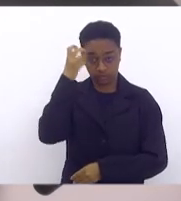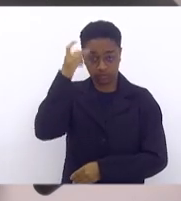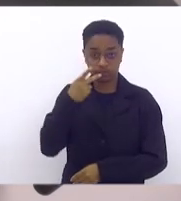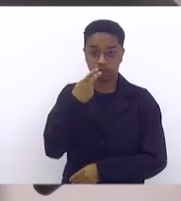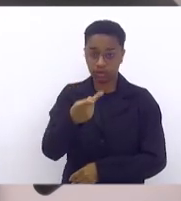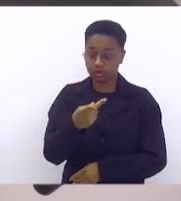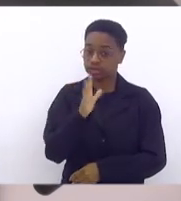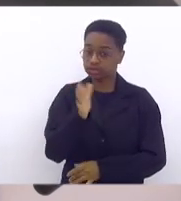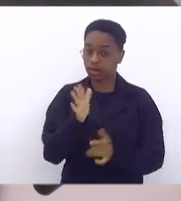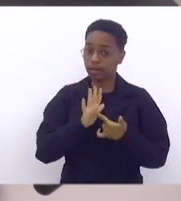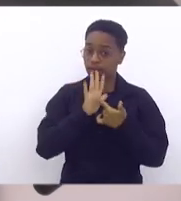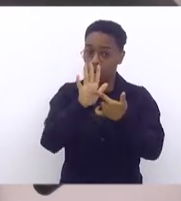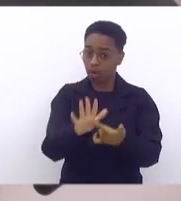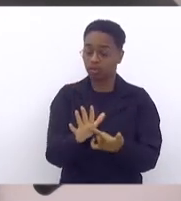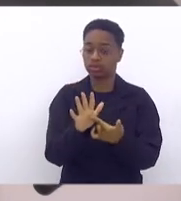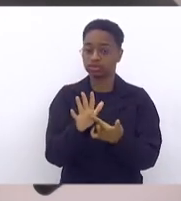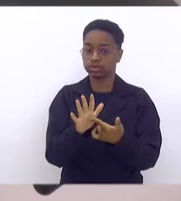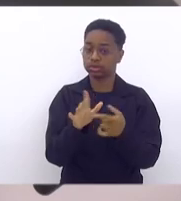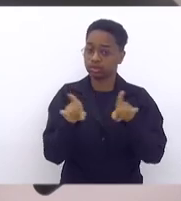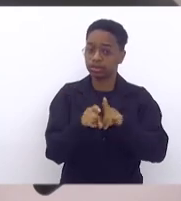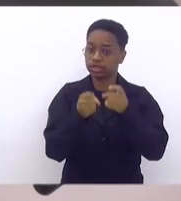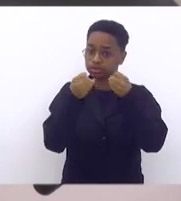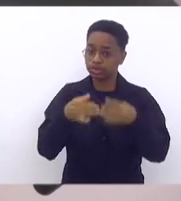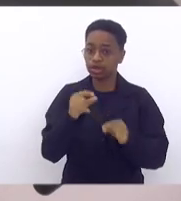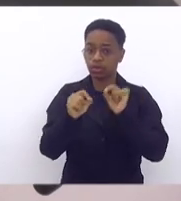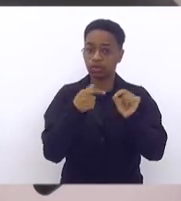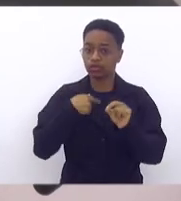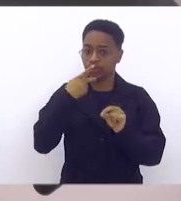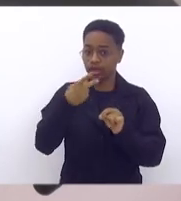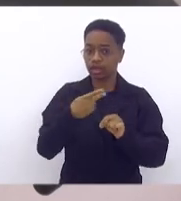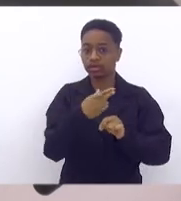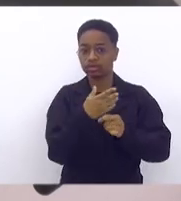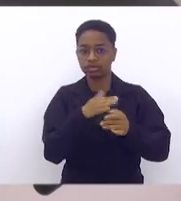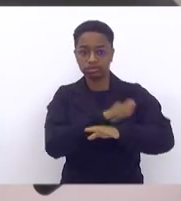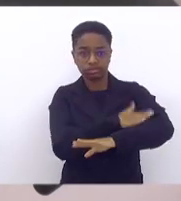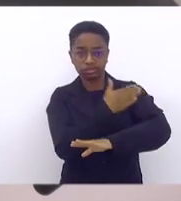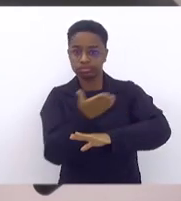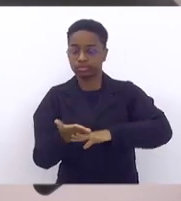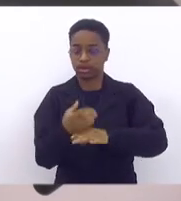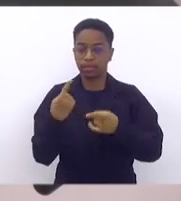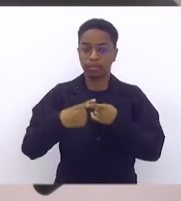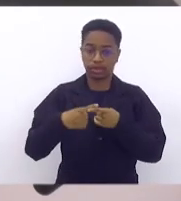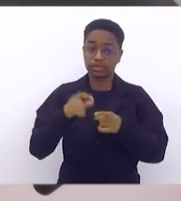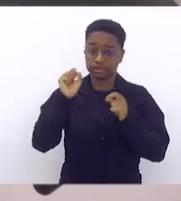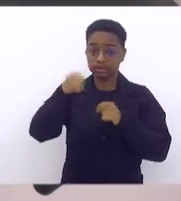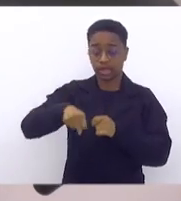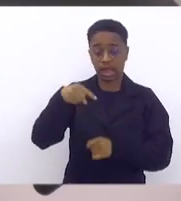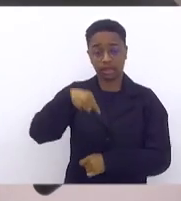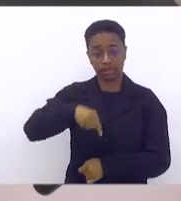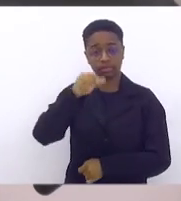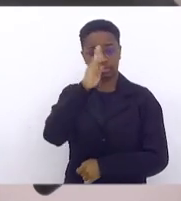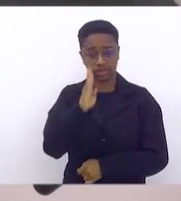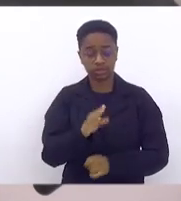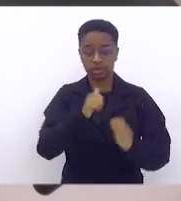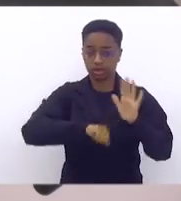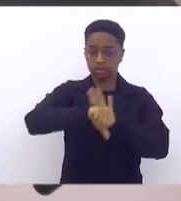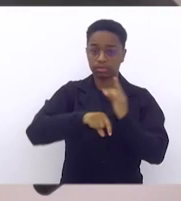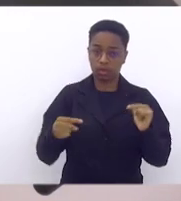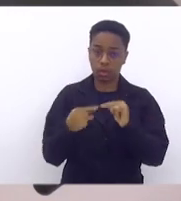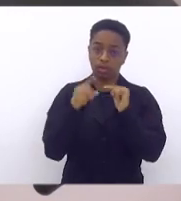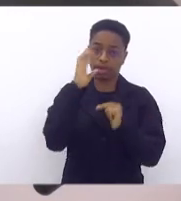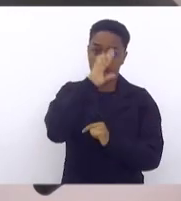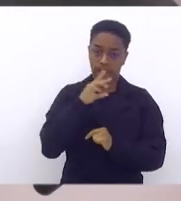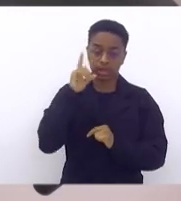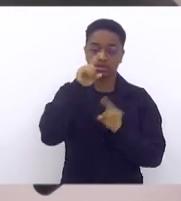por si só, diz muito e explica o que eu estou falando aqui desde o início. Então, sim, a questão criminal no Brasil é uma questão racial e os dados apontam